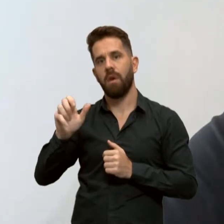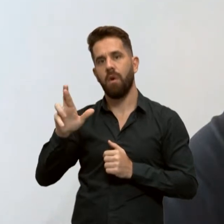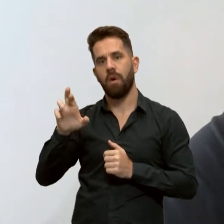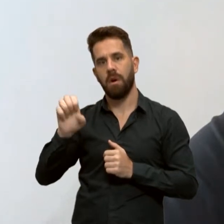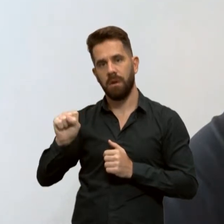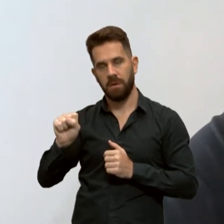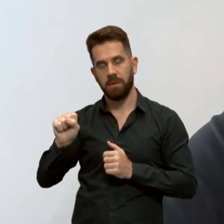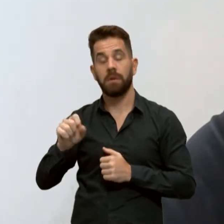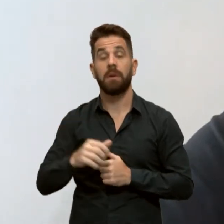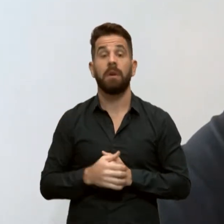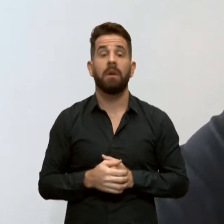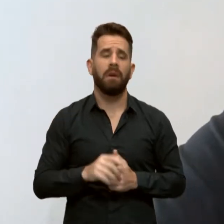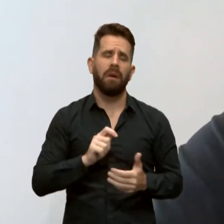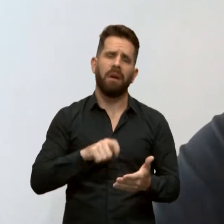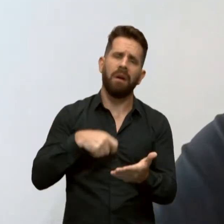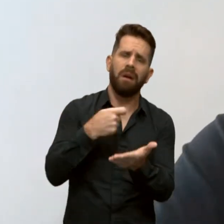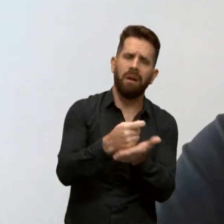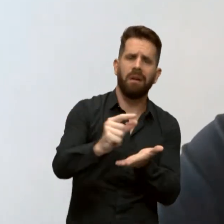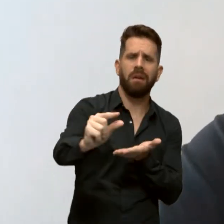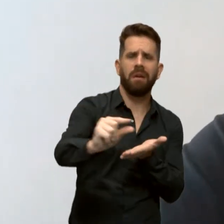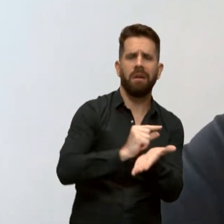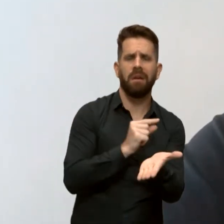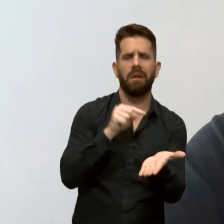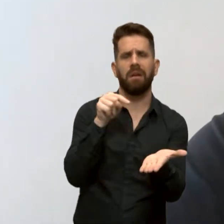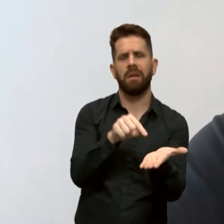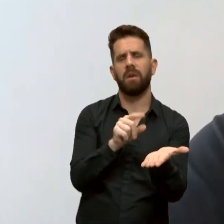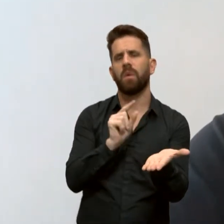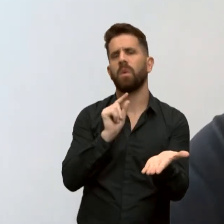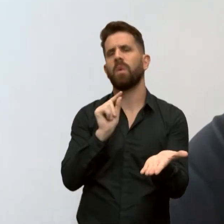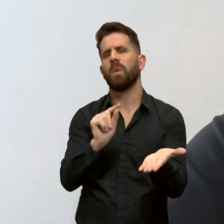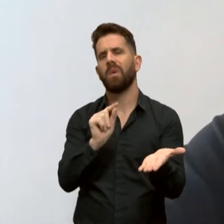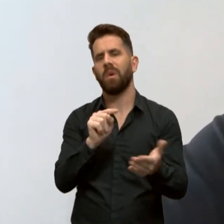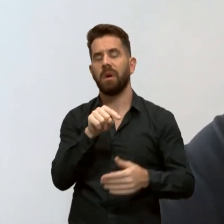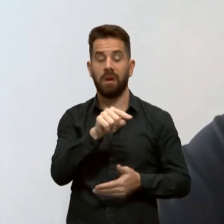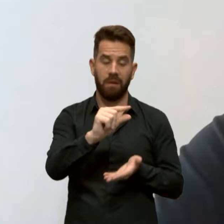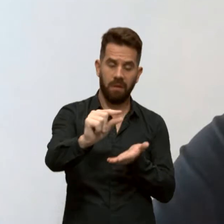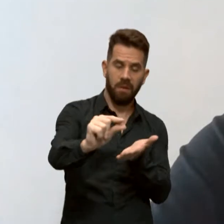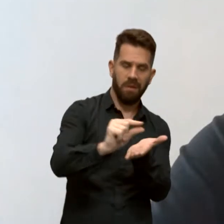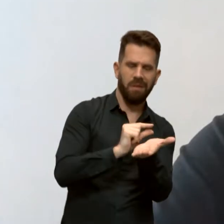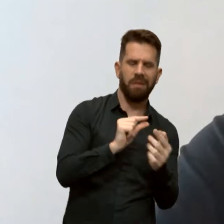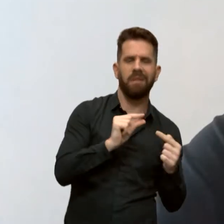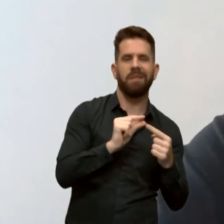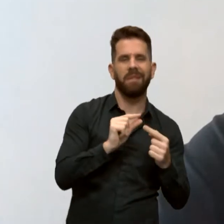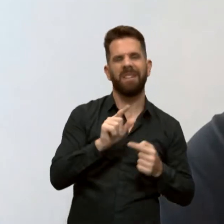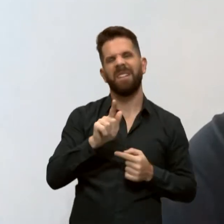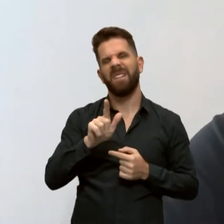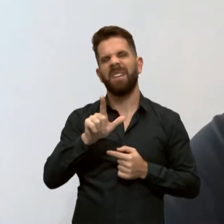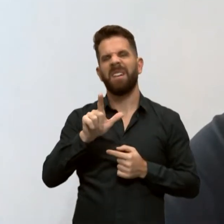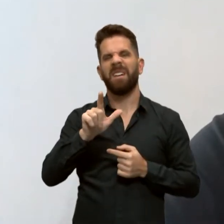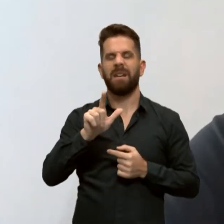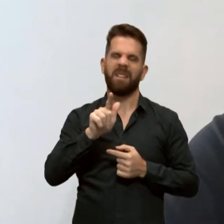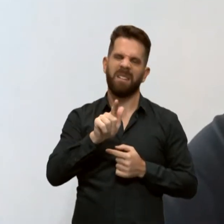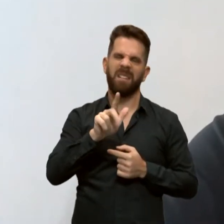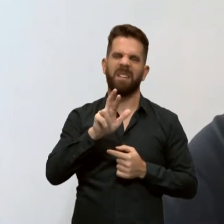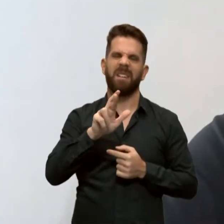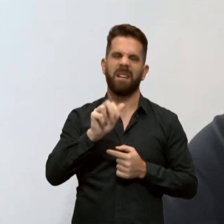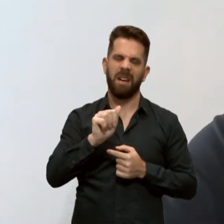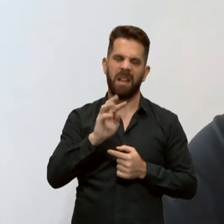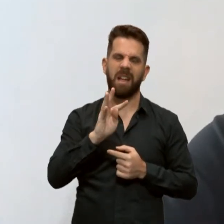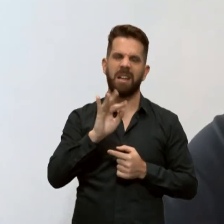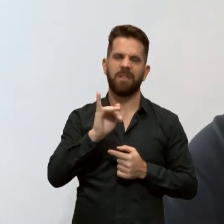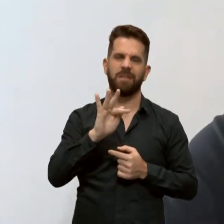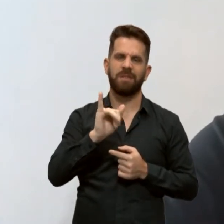termo na literatura do comportamento do consumidor, uma gratificação para o consumidor, como se tivesse